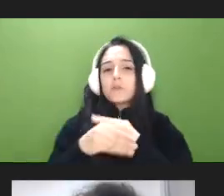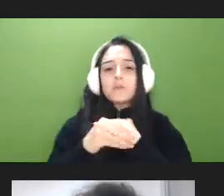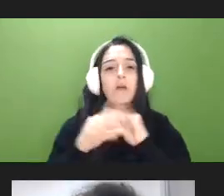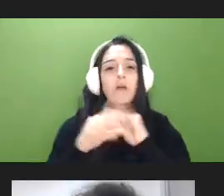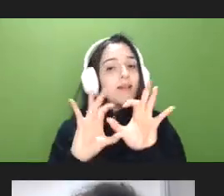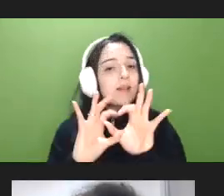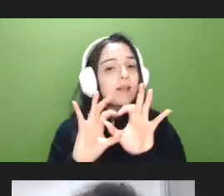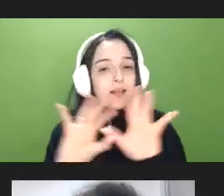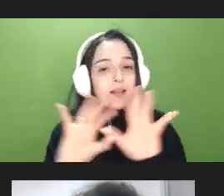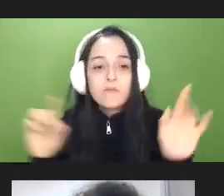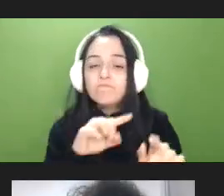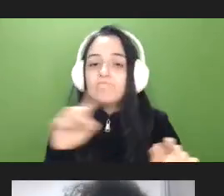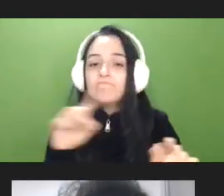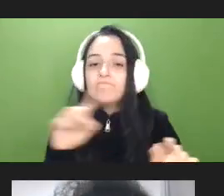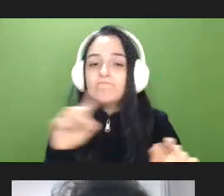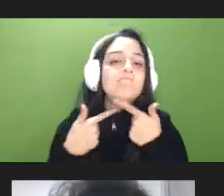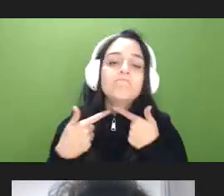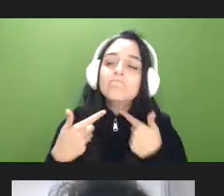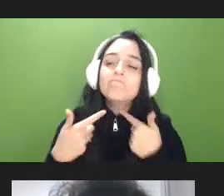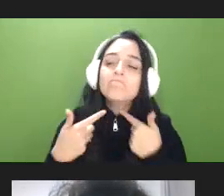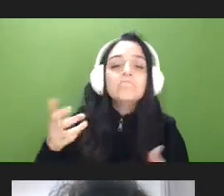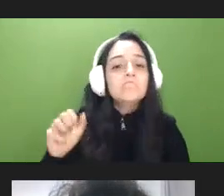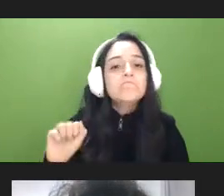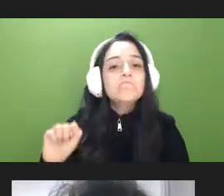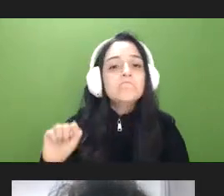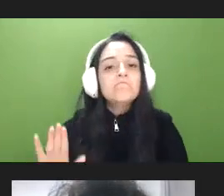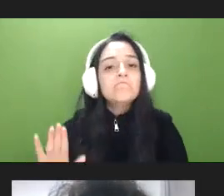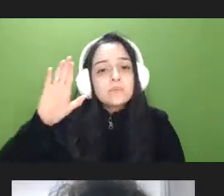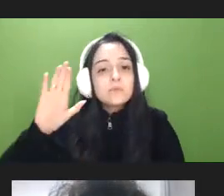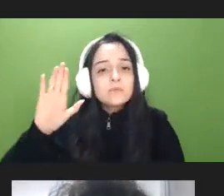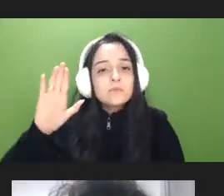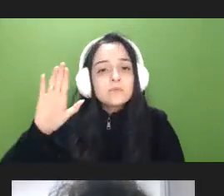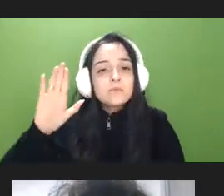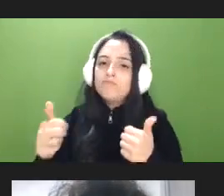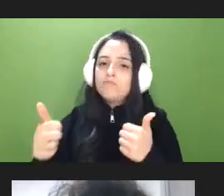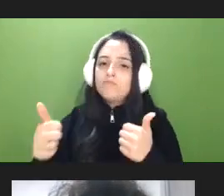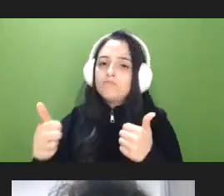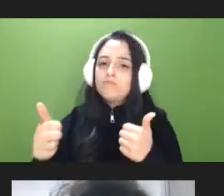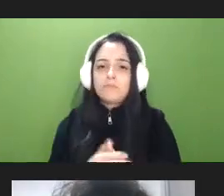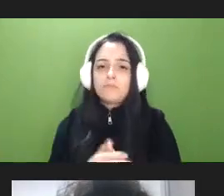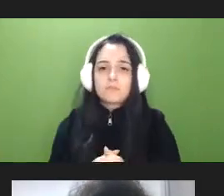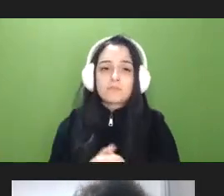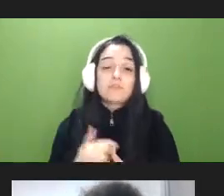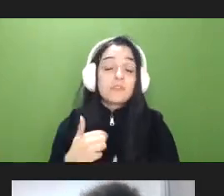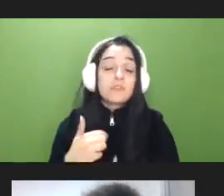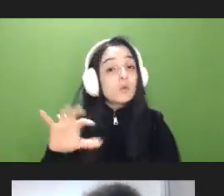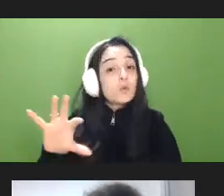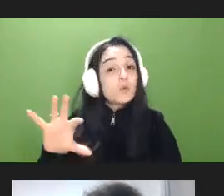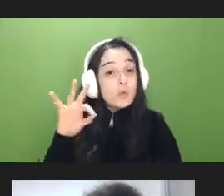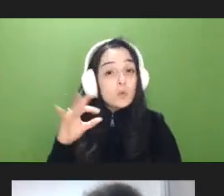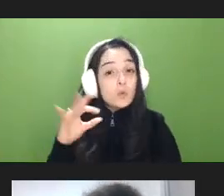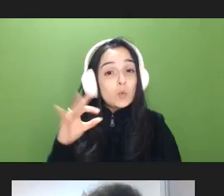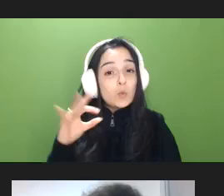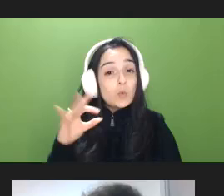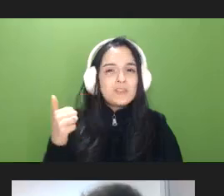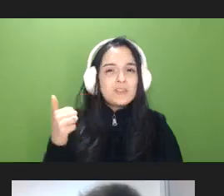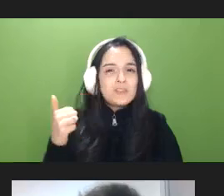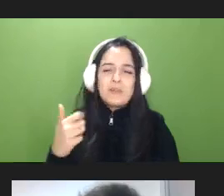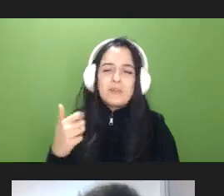vocês sentirem, né? Eu até prefiro que seja assim, acho que desvincula um pouco esse lugar